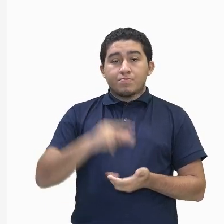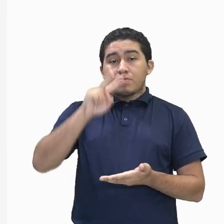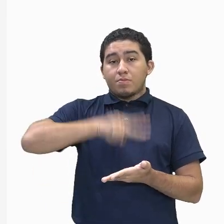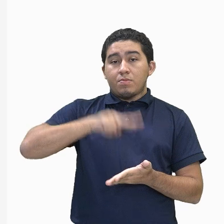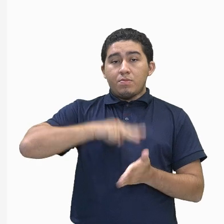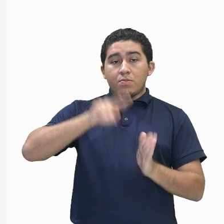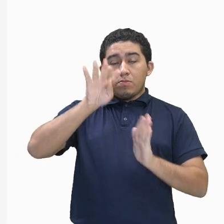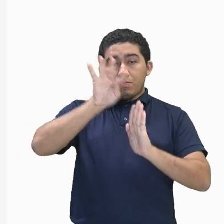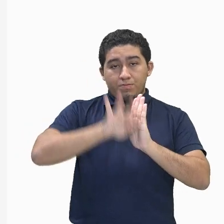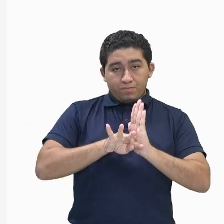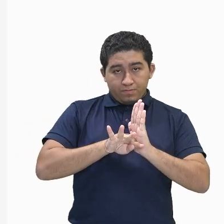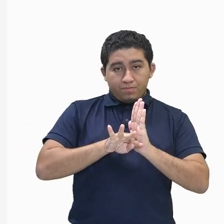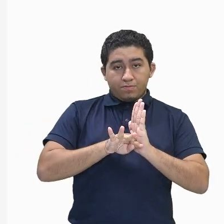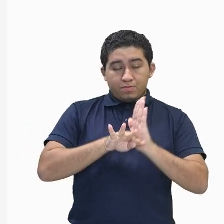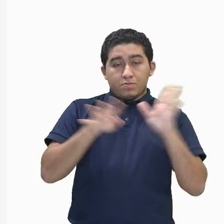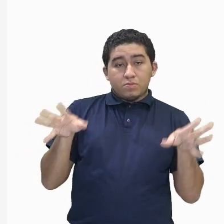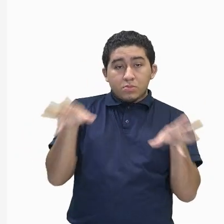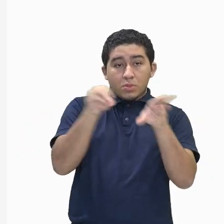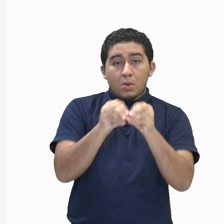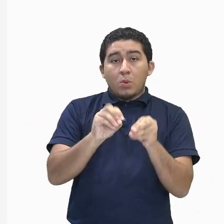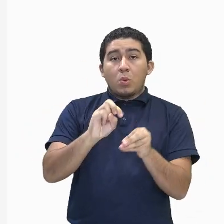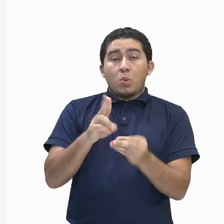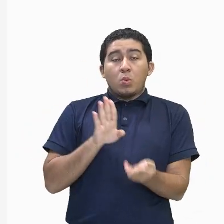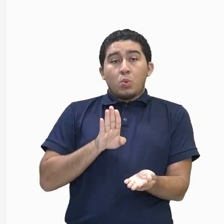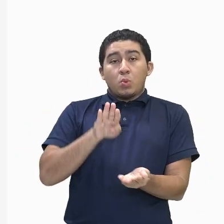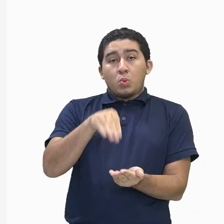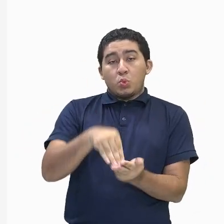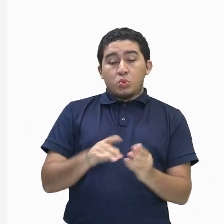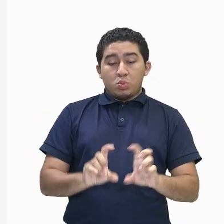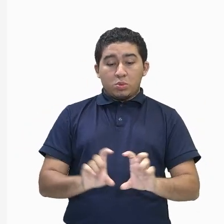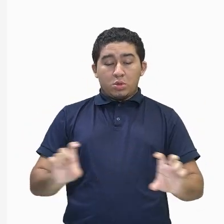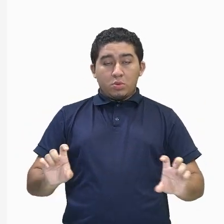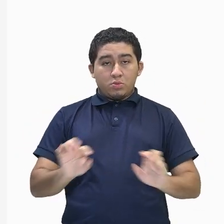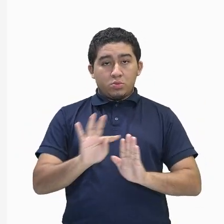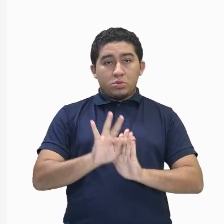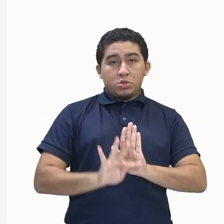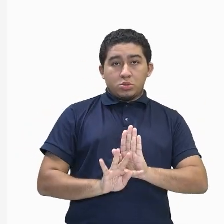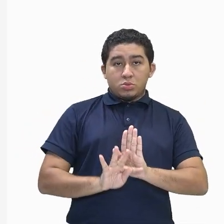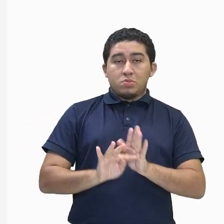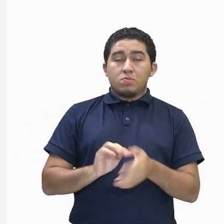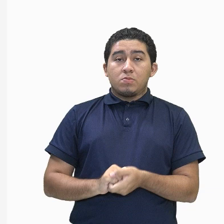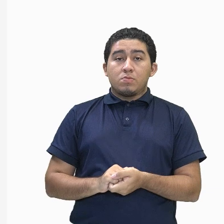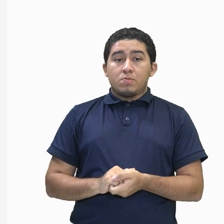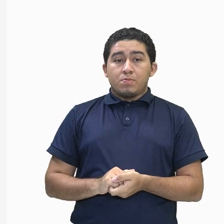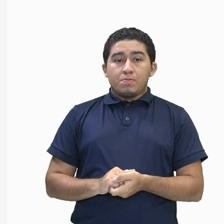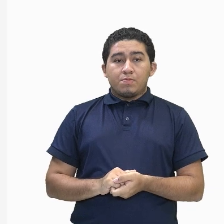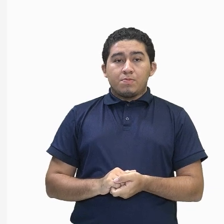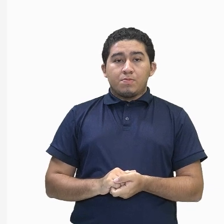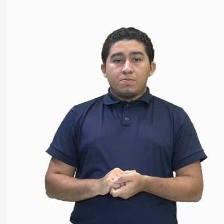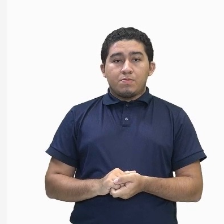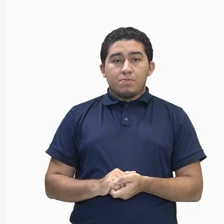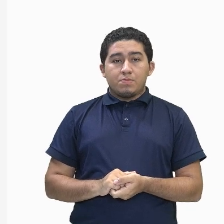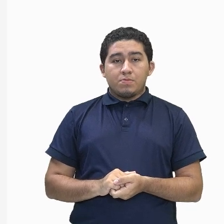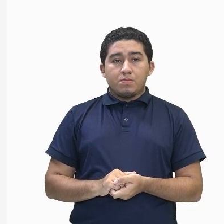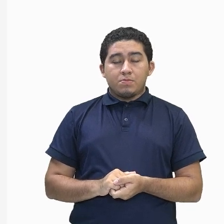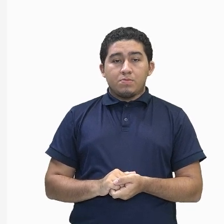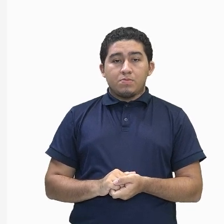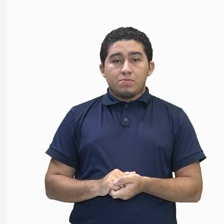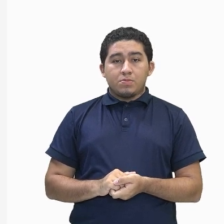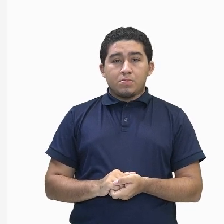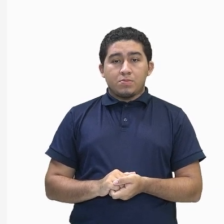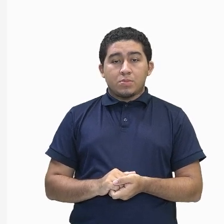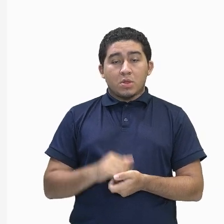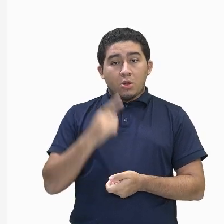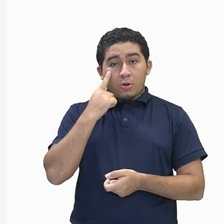o resumo ou último parágrafo do texto. Nesse caso, nós temos lá o último parágrafo, que é o seguinte: